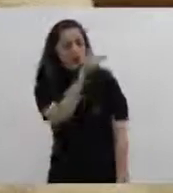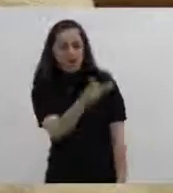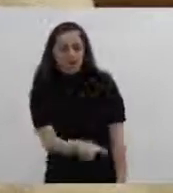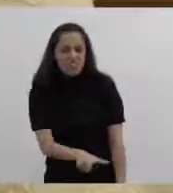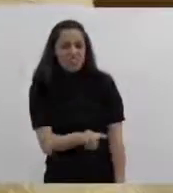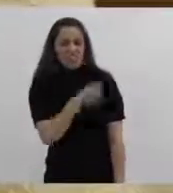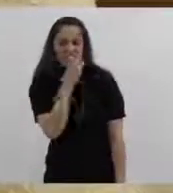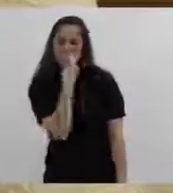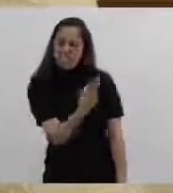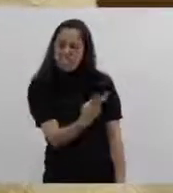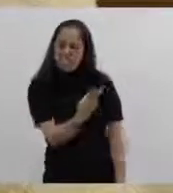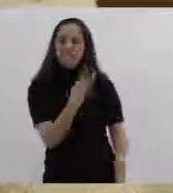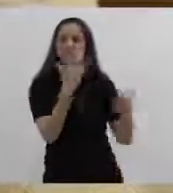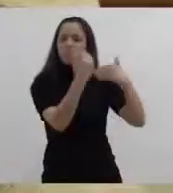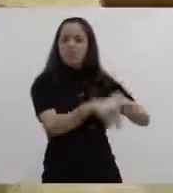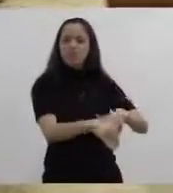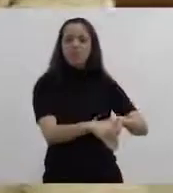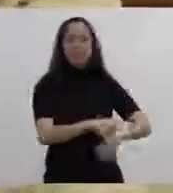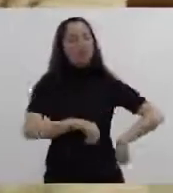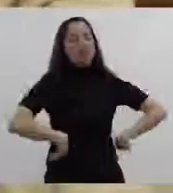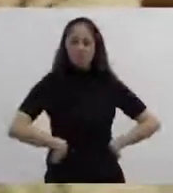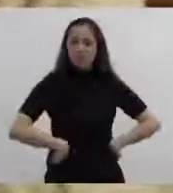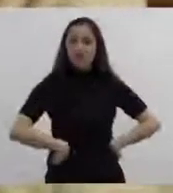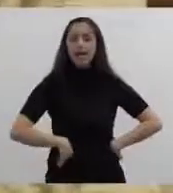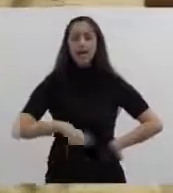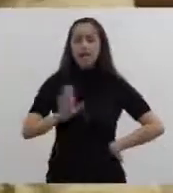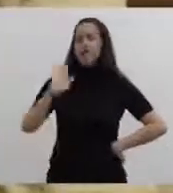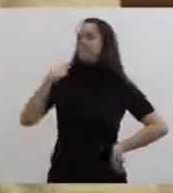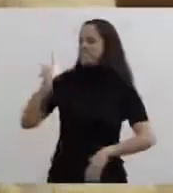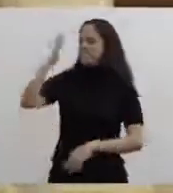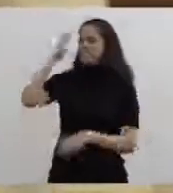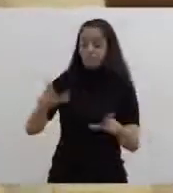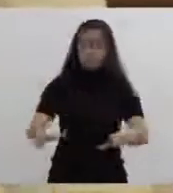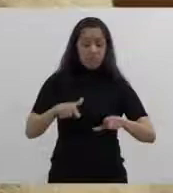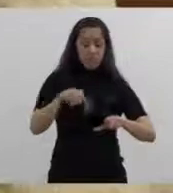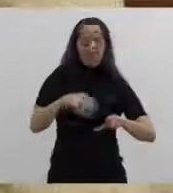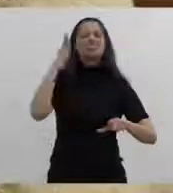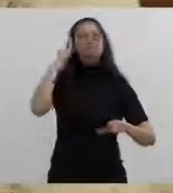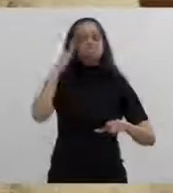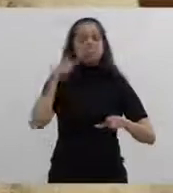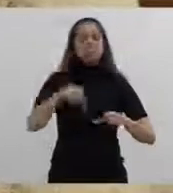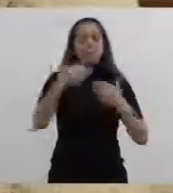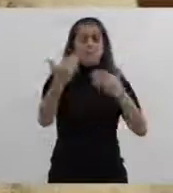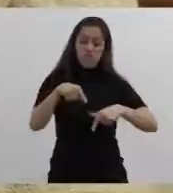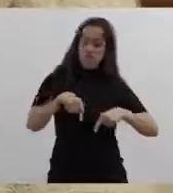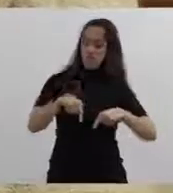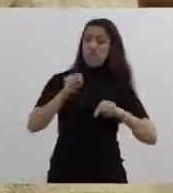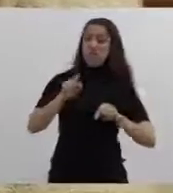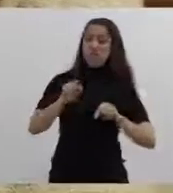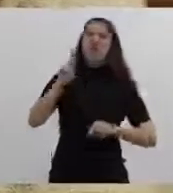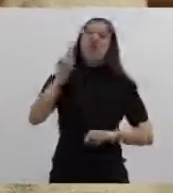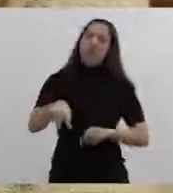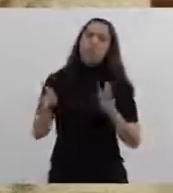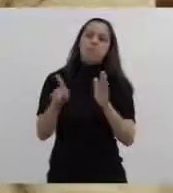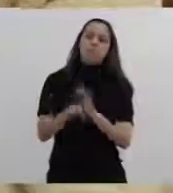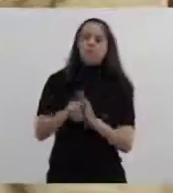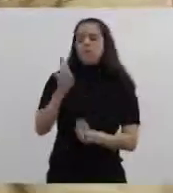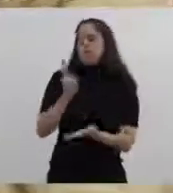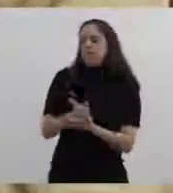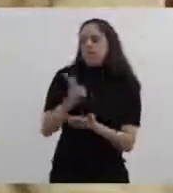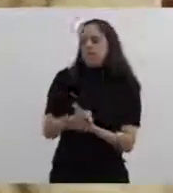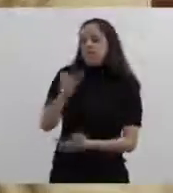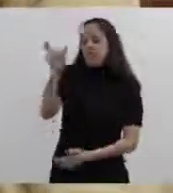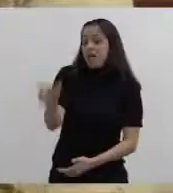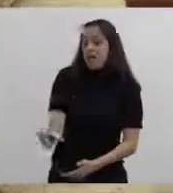em dezembro. De novo tirou 3 esse aluno. Quando eu recebi essa prova sem nome, eu sabia de quem era,